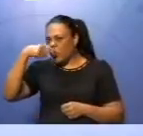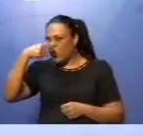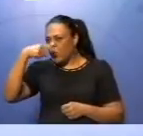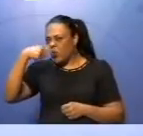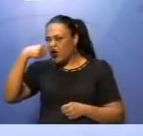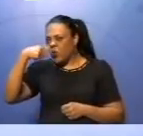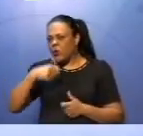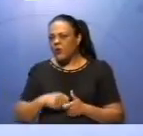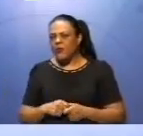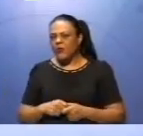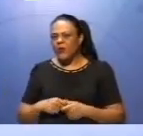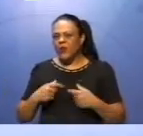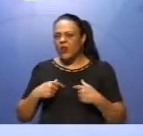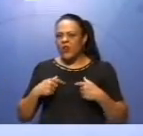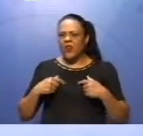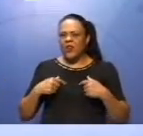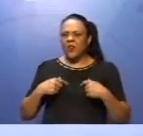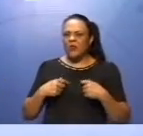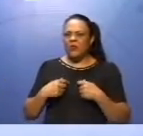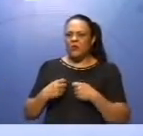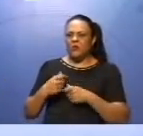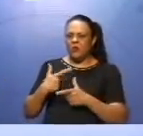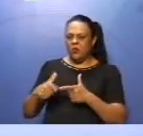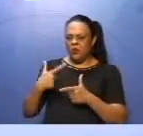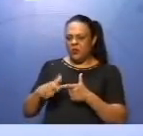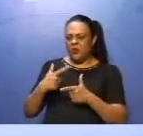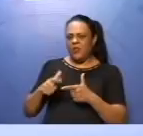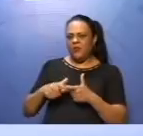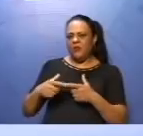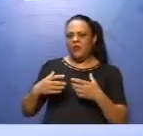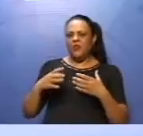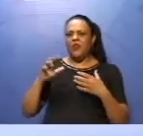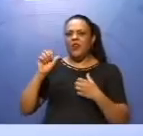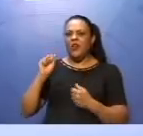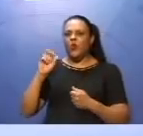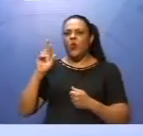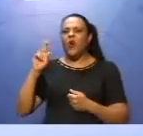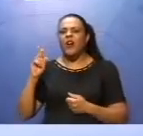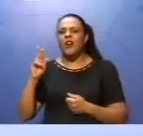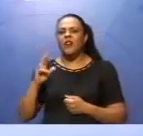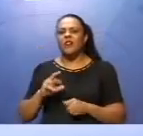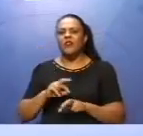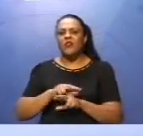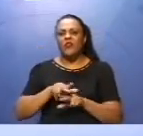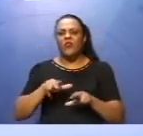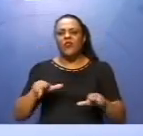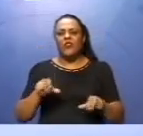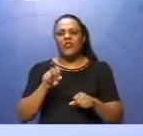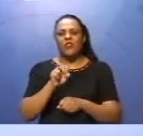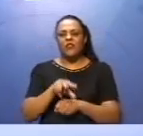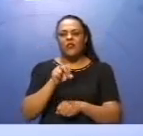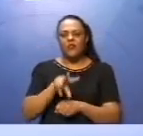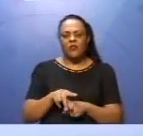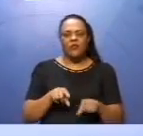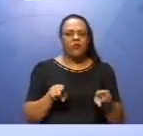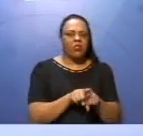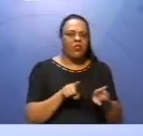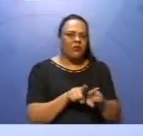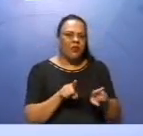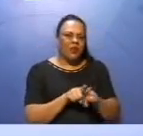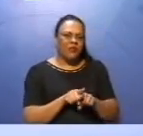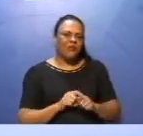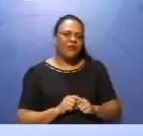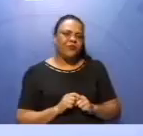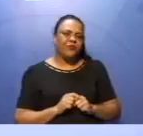que afeta o sistema respiratório e ele pode ser causado por diferentes vírus. No caso, sendo comum a infecção